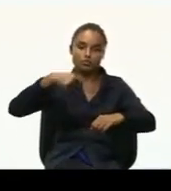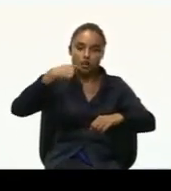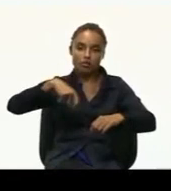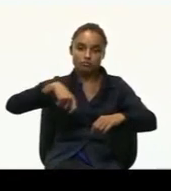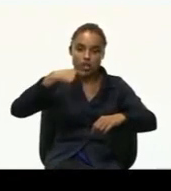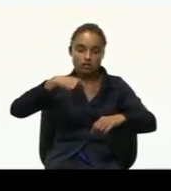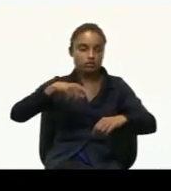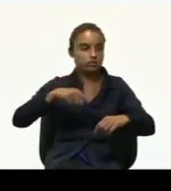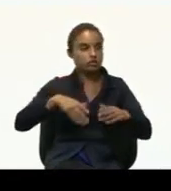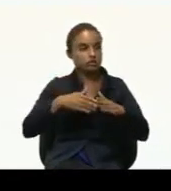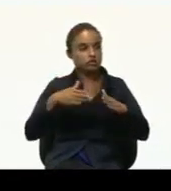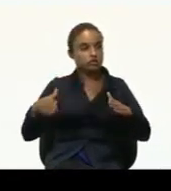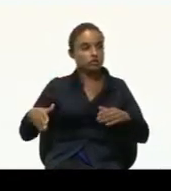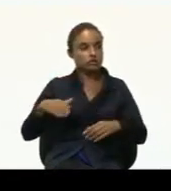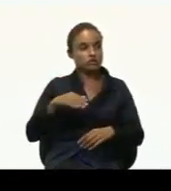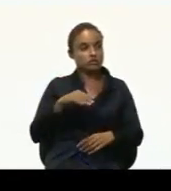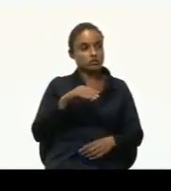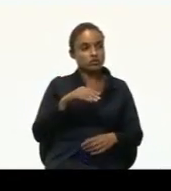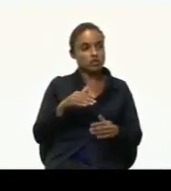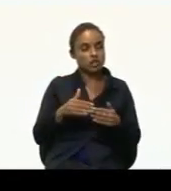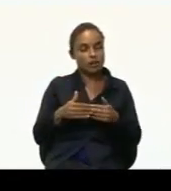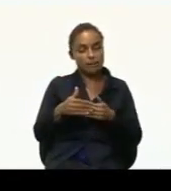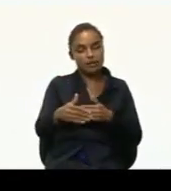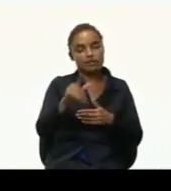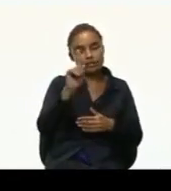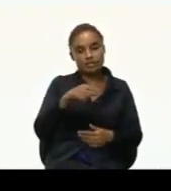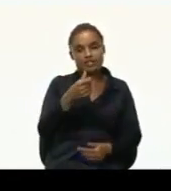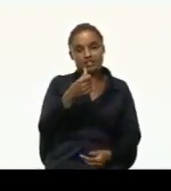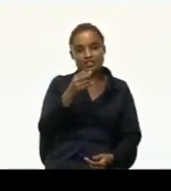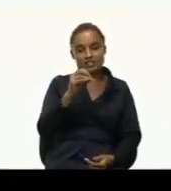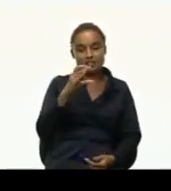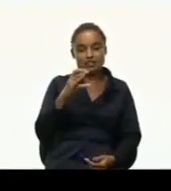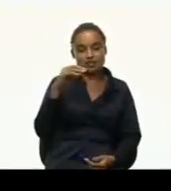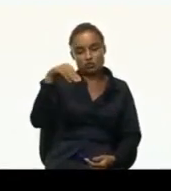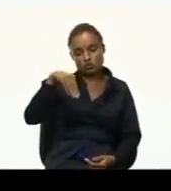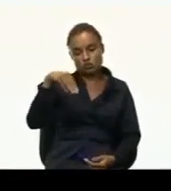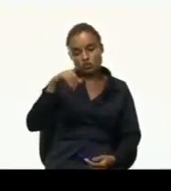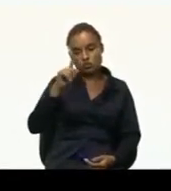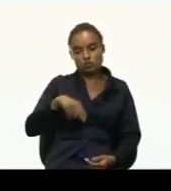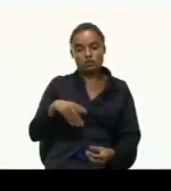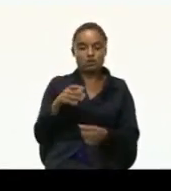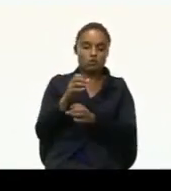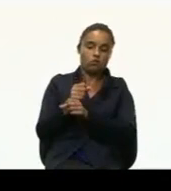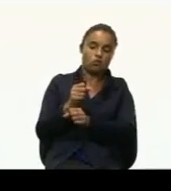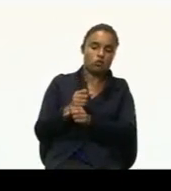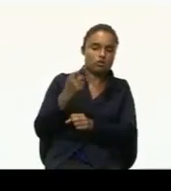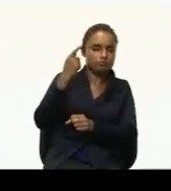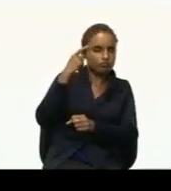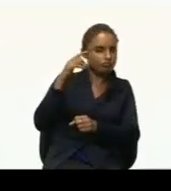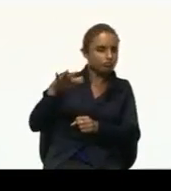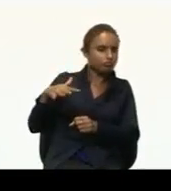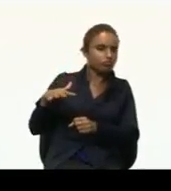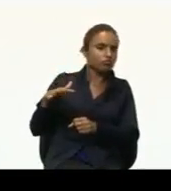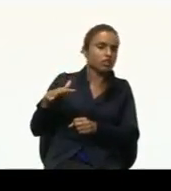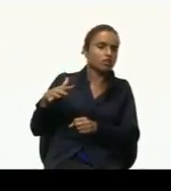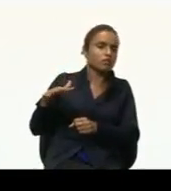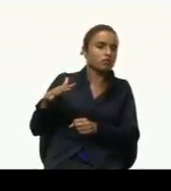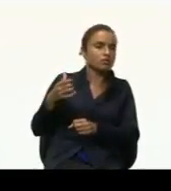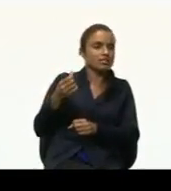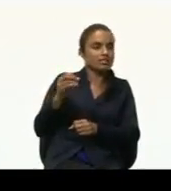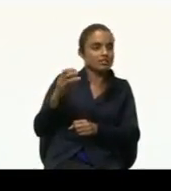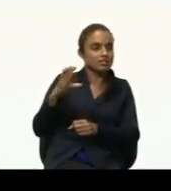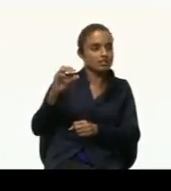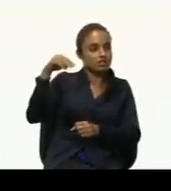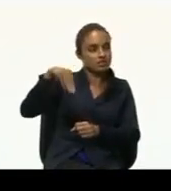o trabalhador tem é 60 centímetros, tá? Então, a gente vai fazer a continha aqui, ó. Eu tenho 6